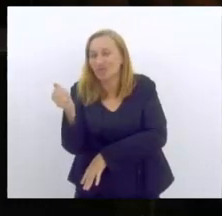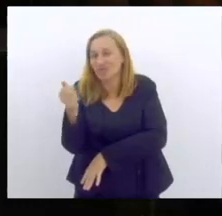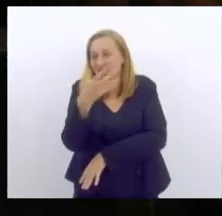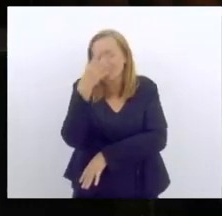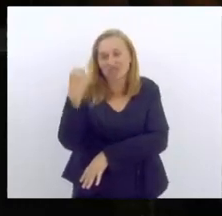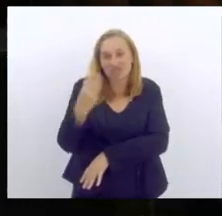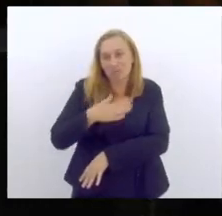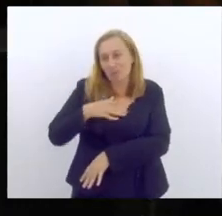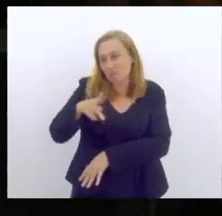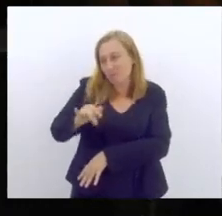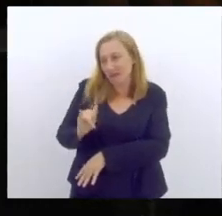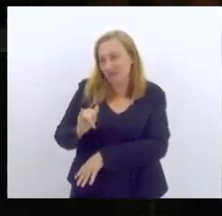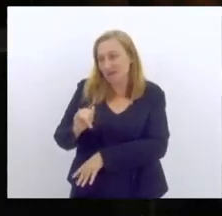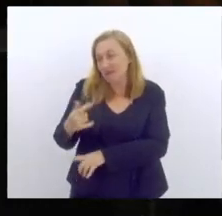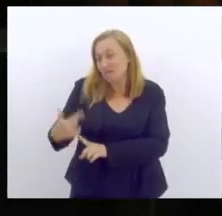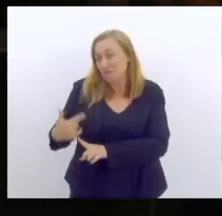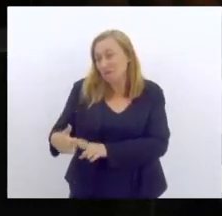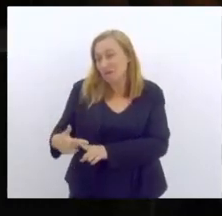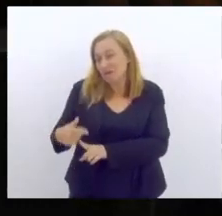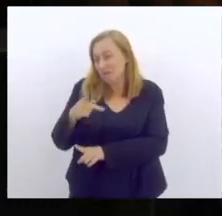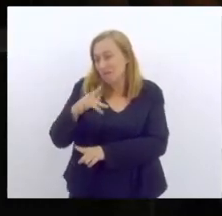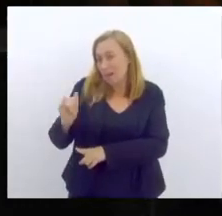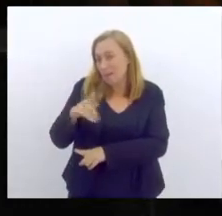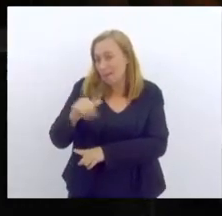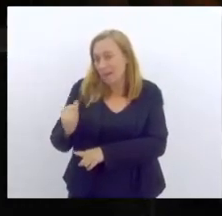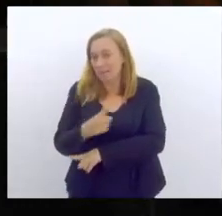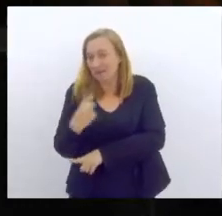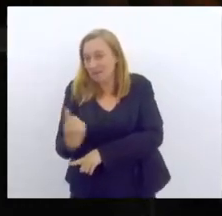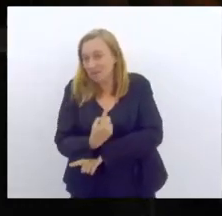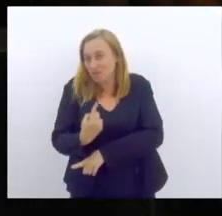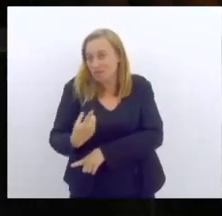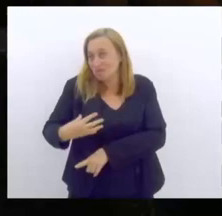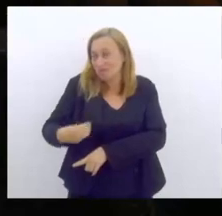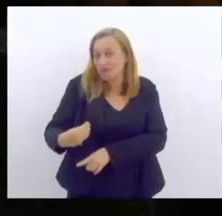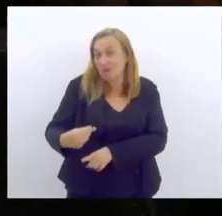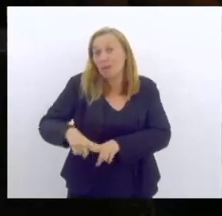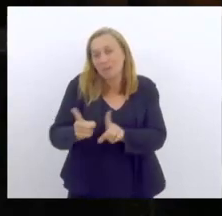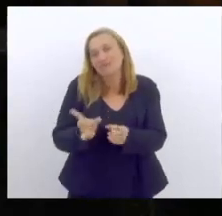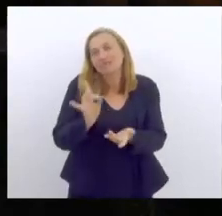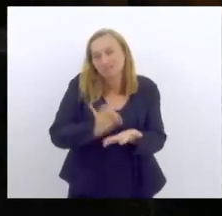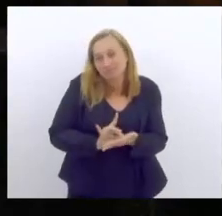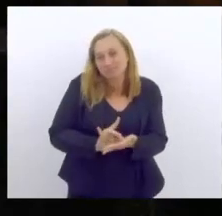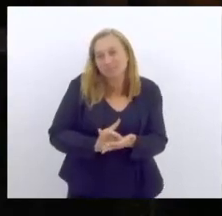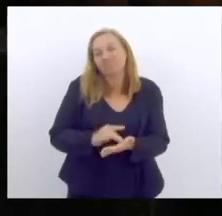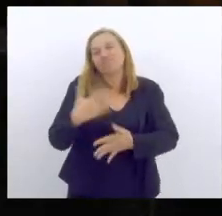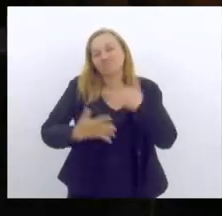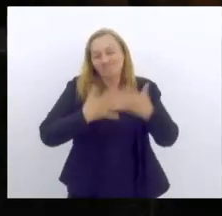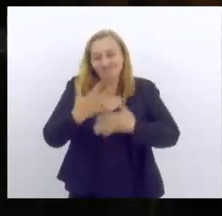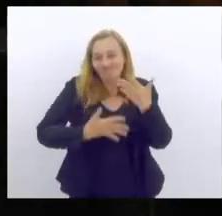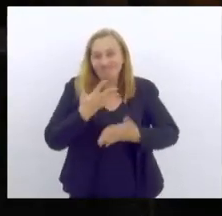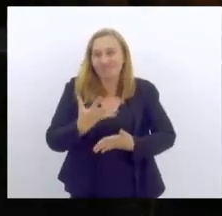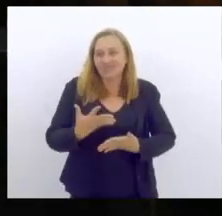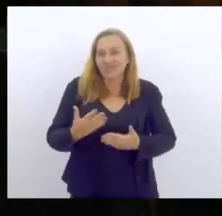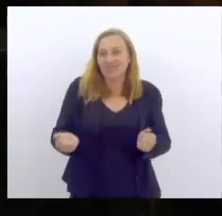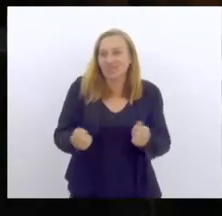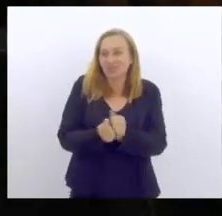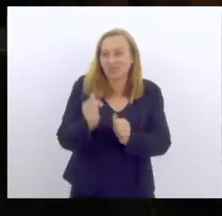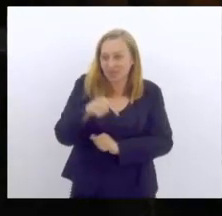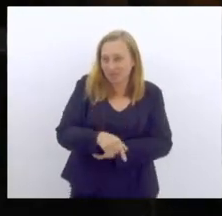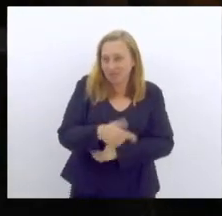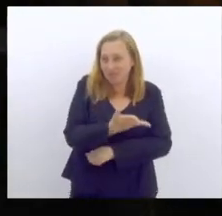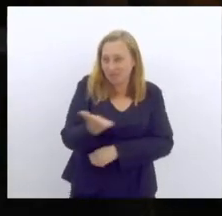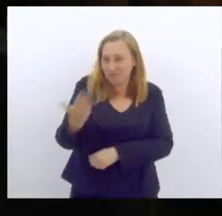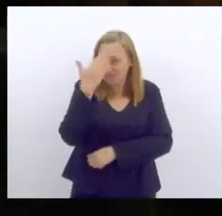papai para nós que somos filhos ninguém vai esquecer mas realmente é uma grande satisfação tá aqui com vocês hoje